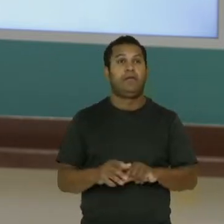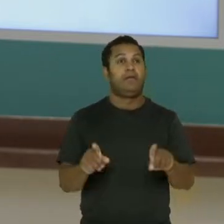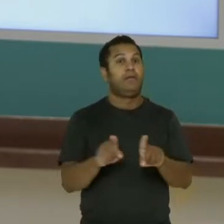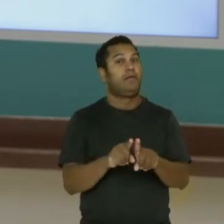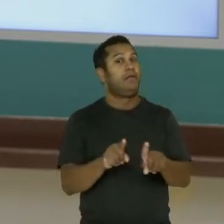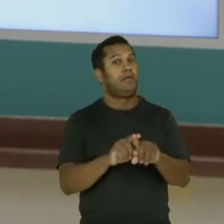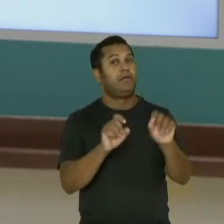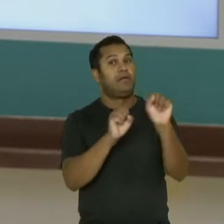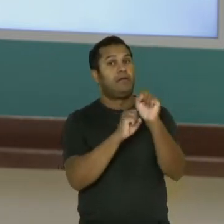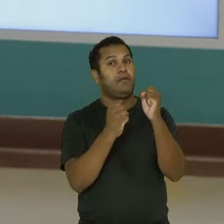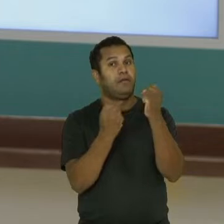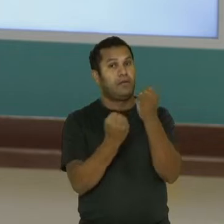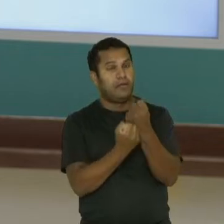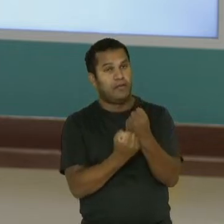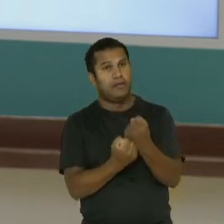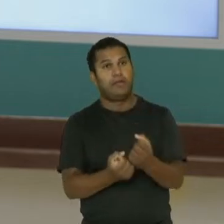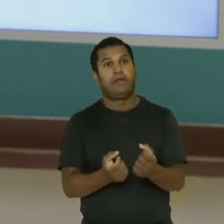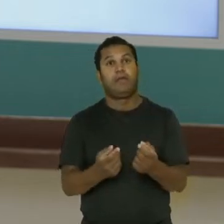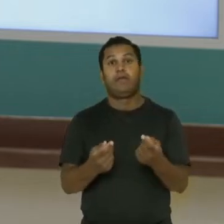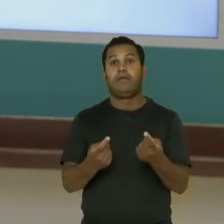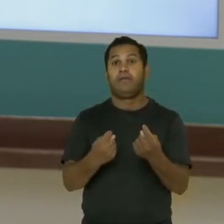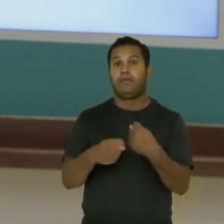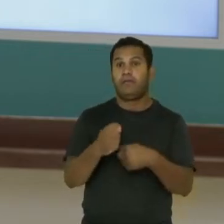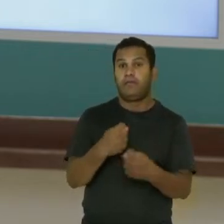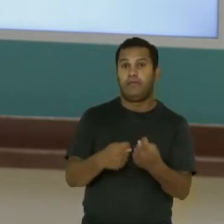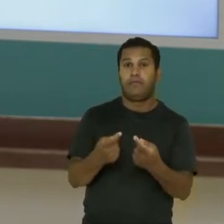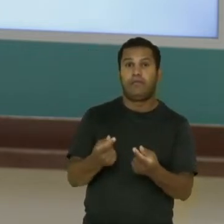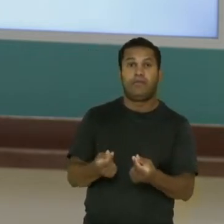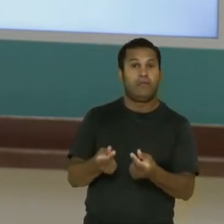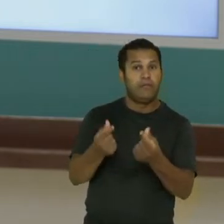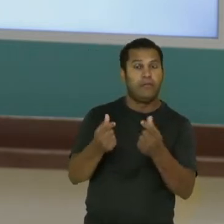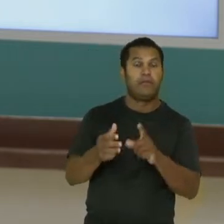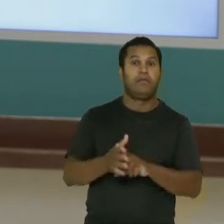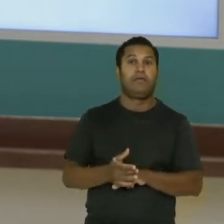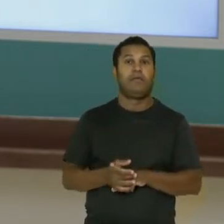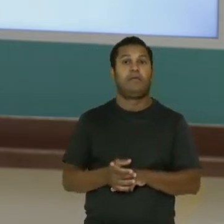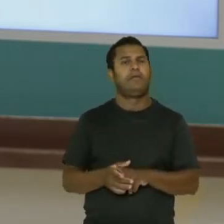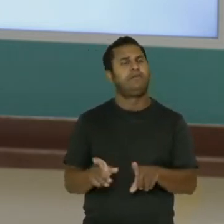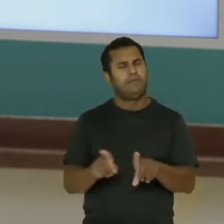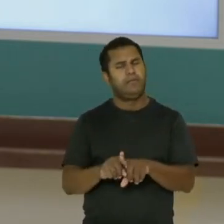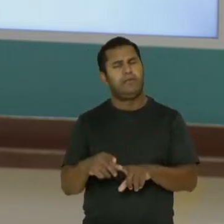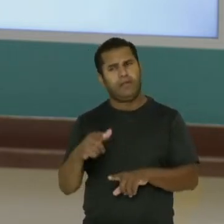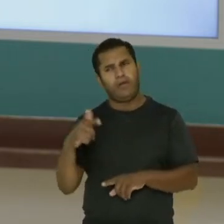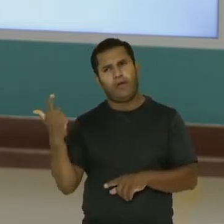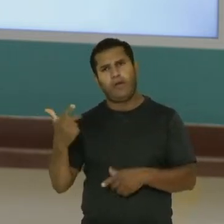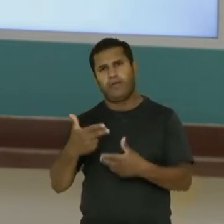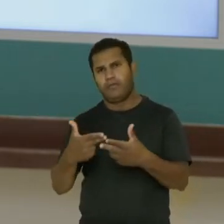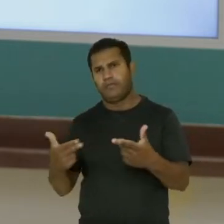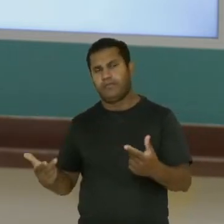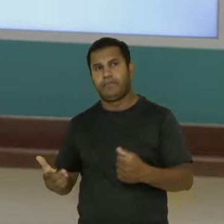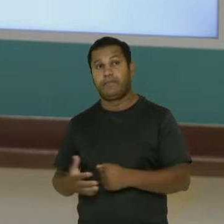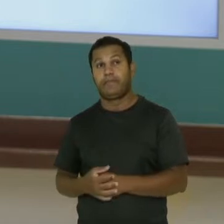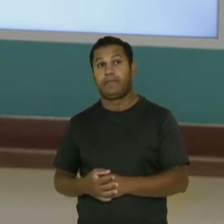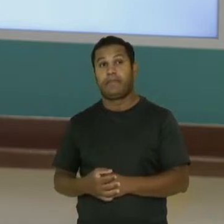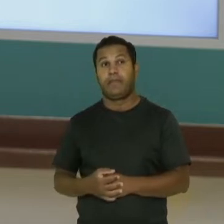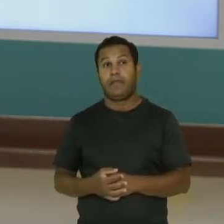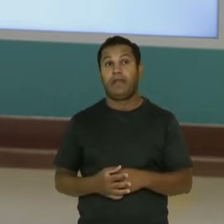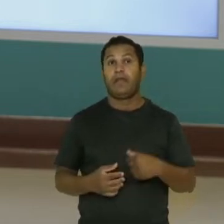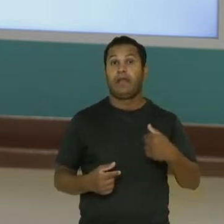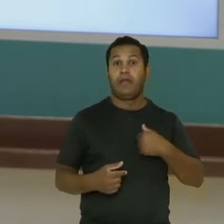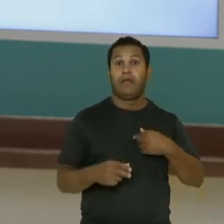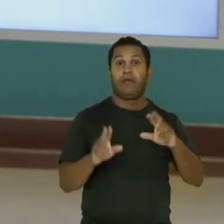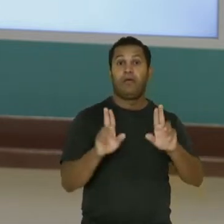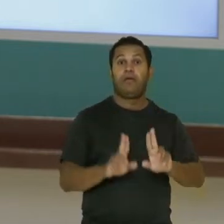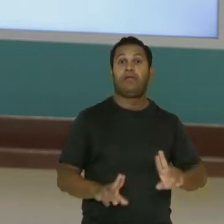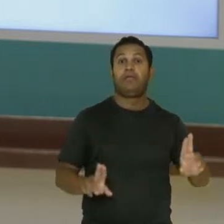socioeconômicos, demográficos, entre outros. Eu posso ter uma regionalização do Brasil usando somente um